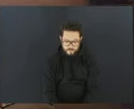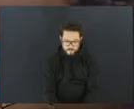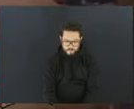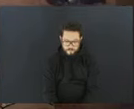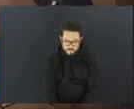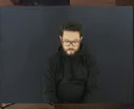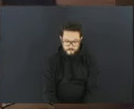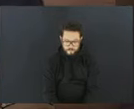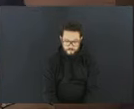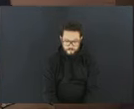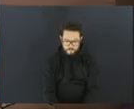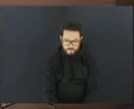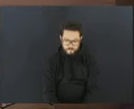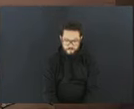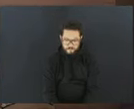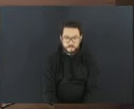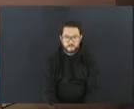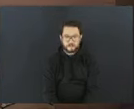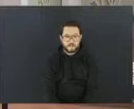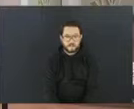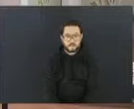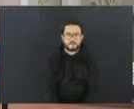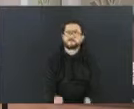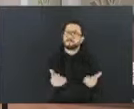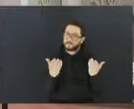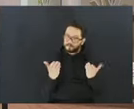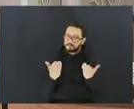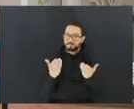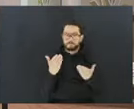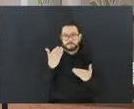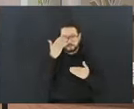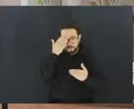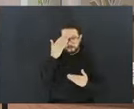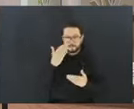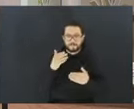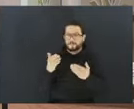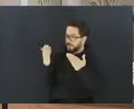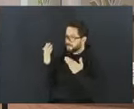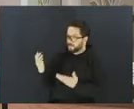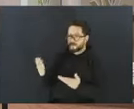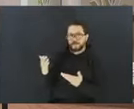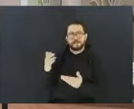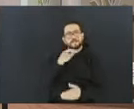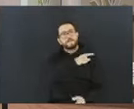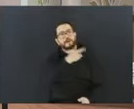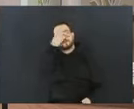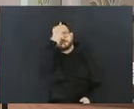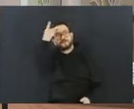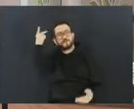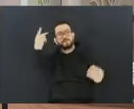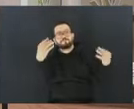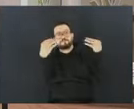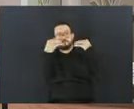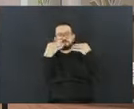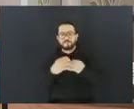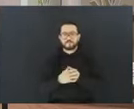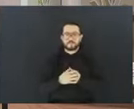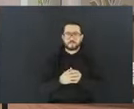demais pessoas presentes e quem nos ouve por este nosso mundo de Deus, quero dar um testemunho,